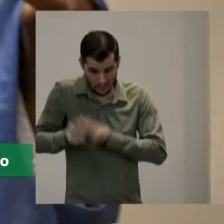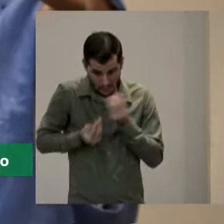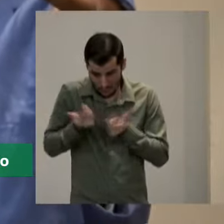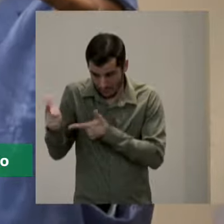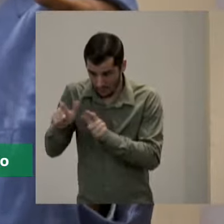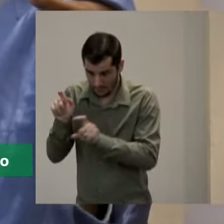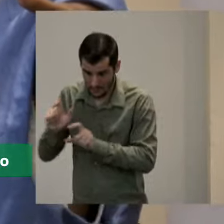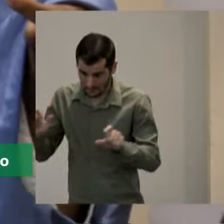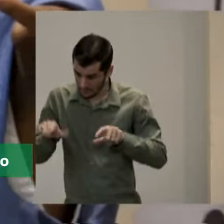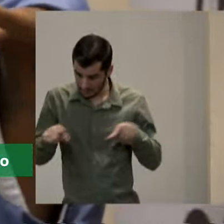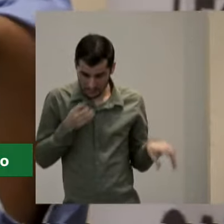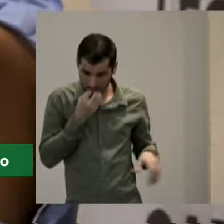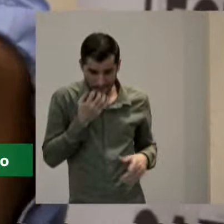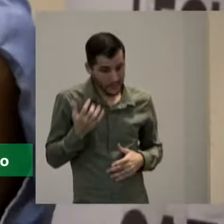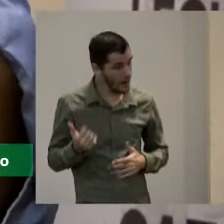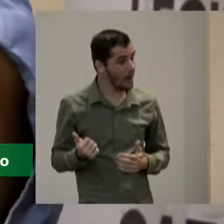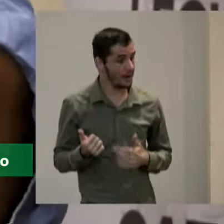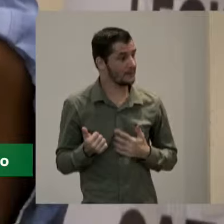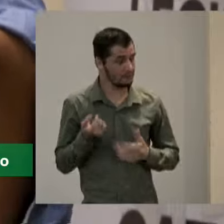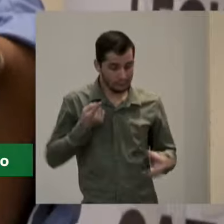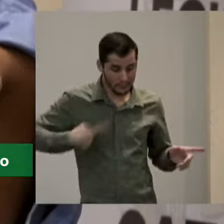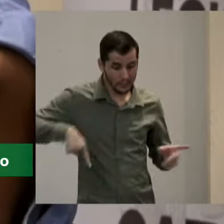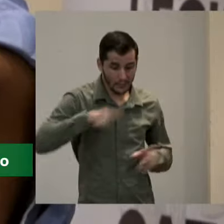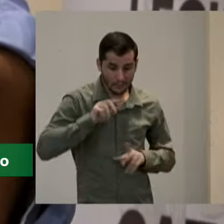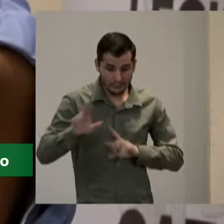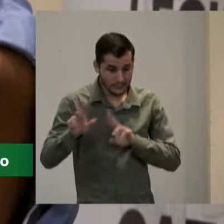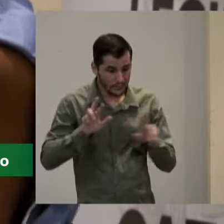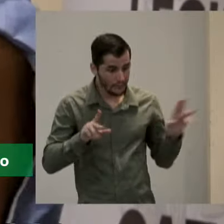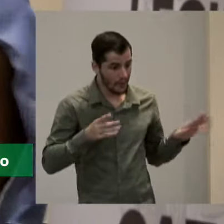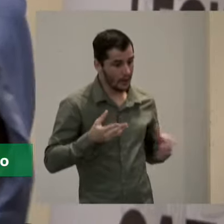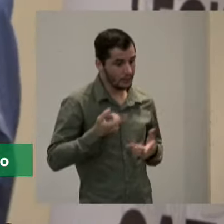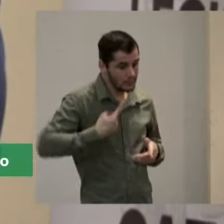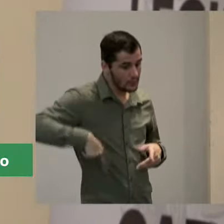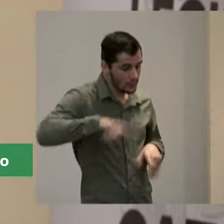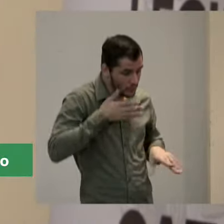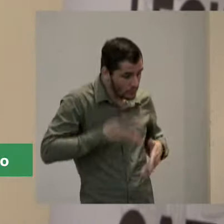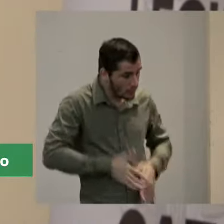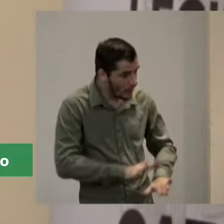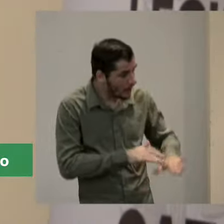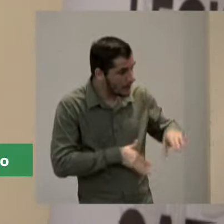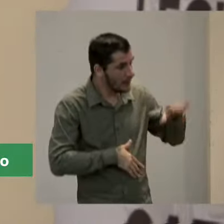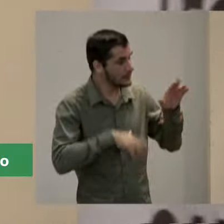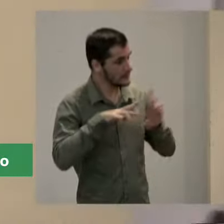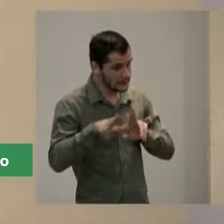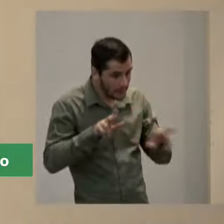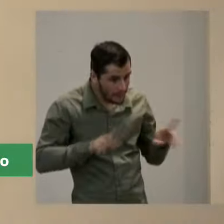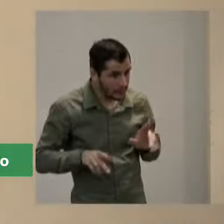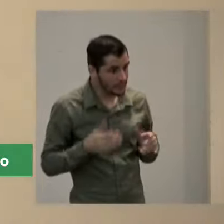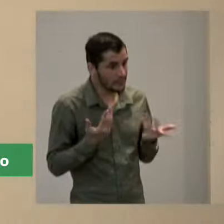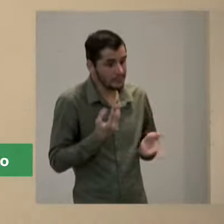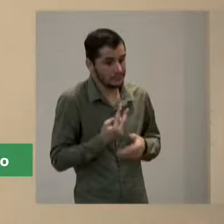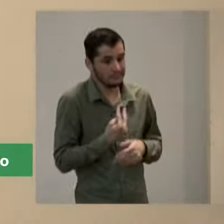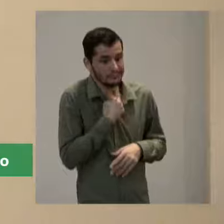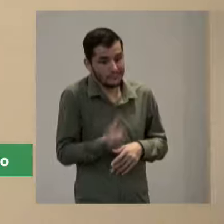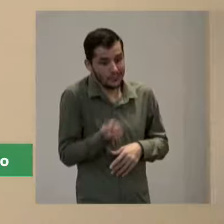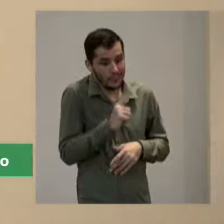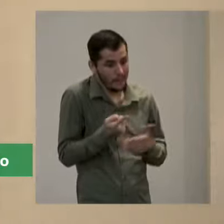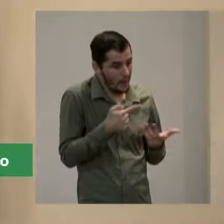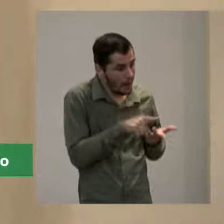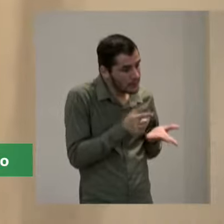bem. Nós somos diferentes, nós pensamos diferentes. Eu não podia exigir de seu exalino um